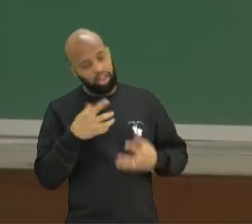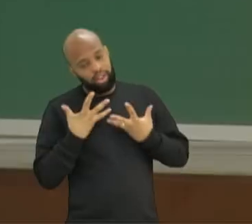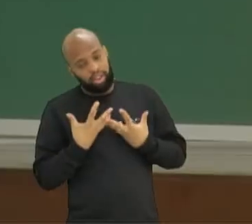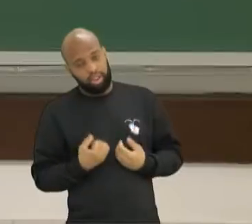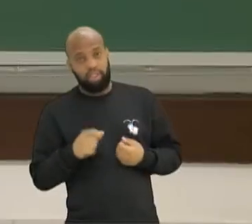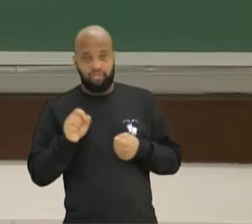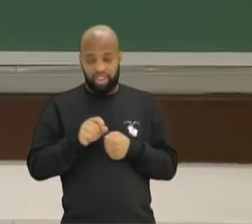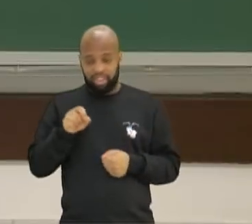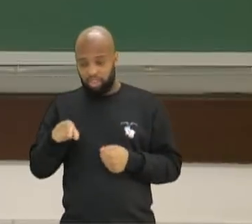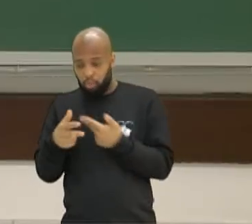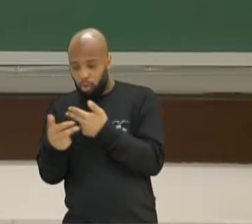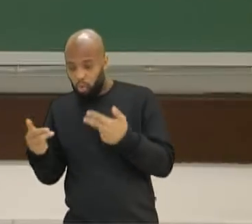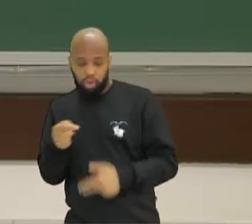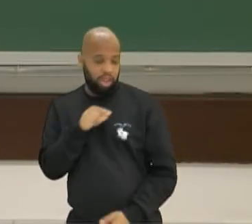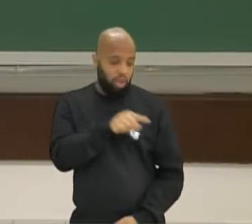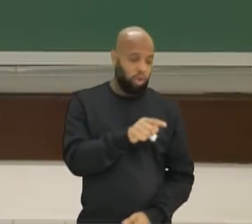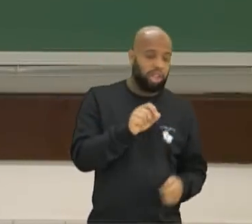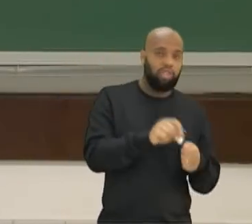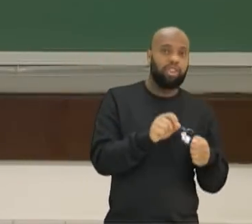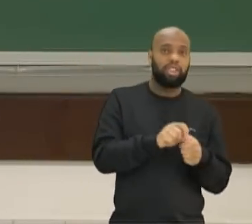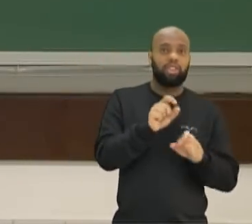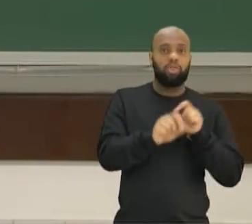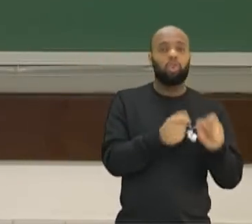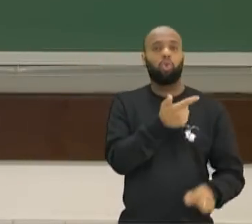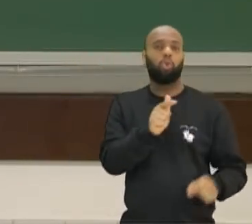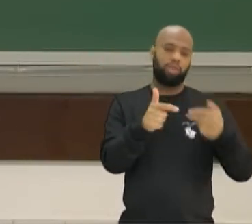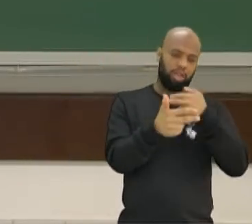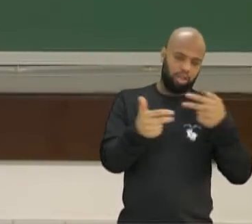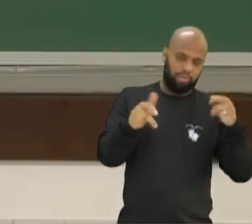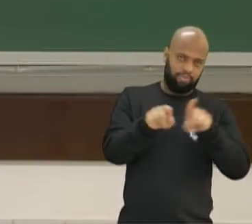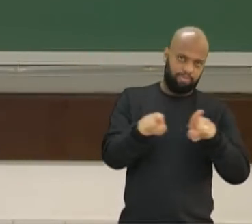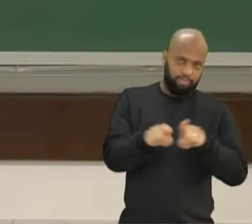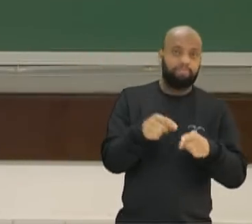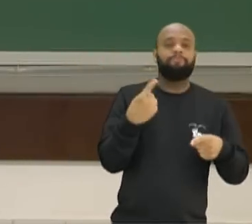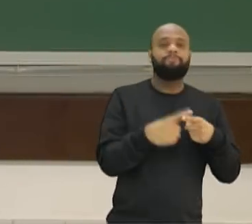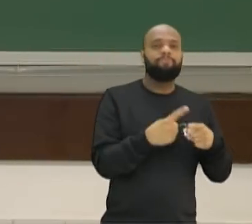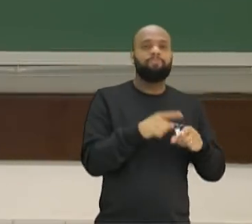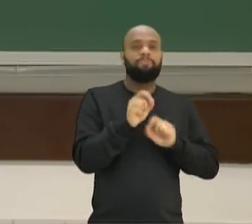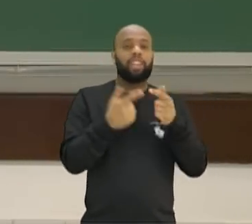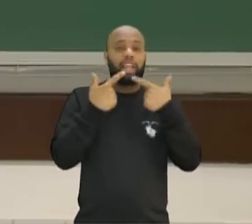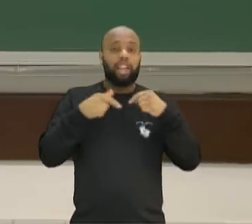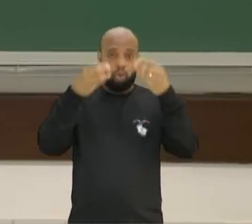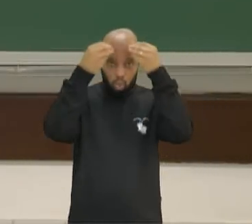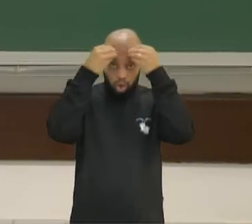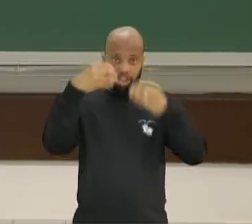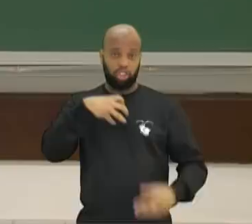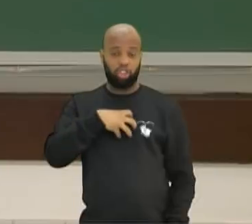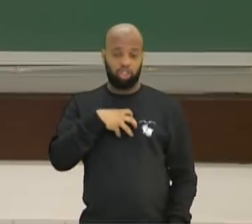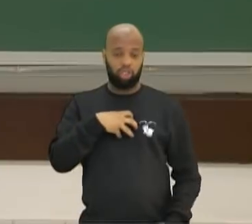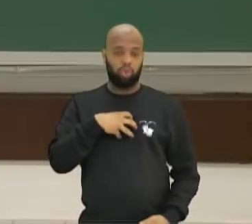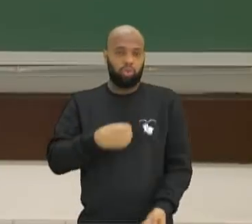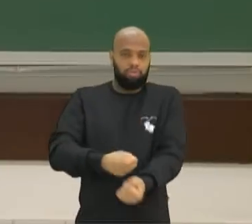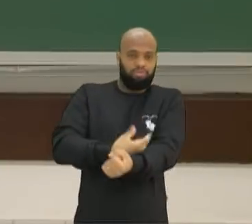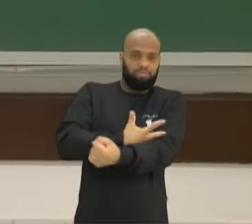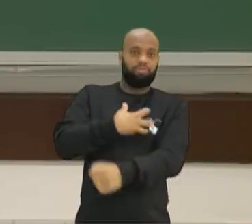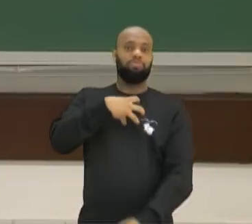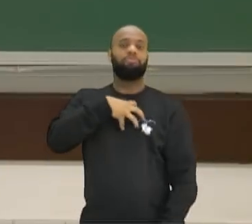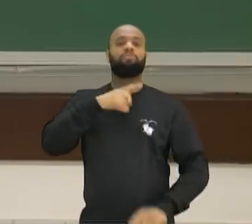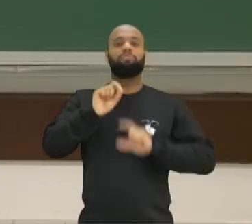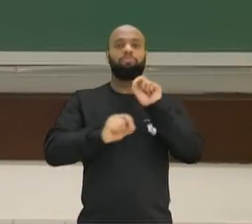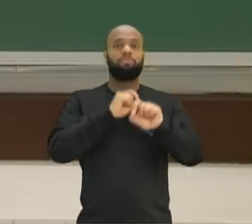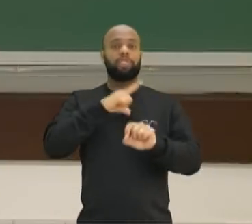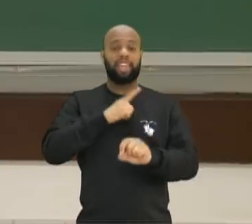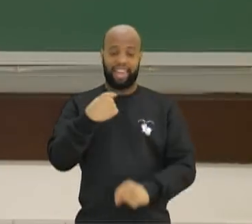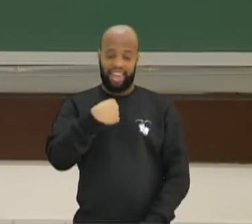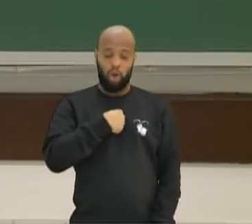fazia uma coisa, a outra fazia outra coisa. Por quê? Porque a linguagem emotiva ela tem muito a ver com